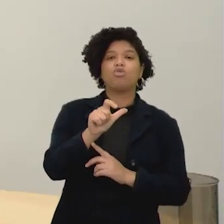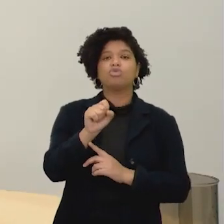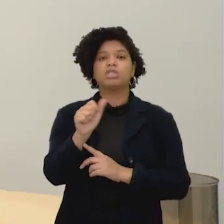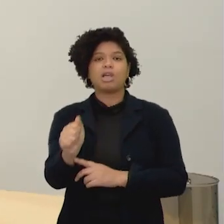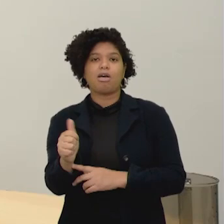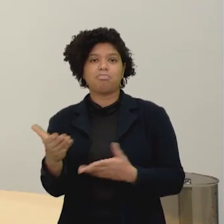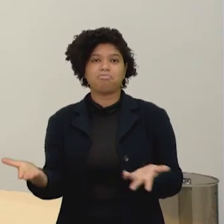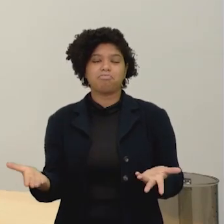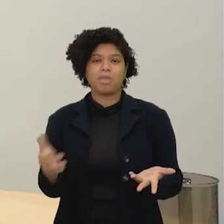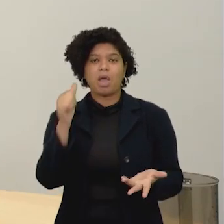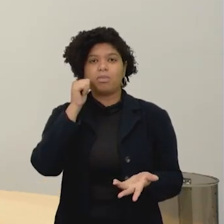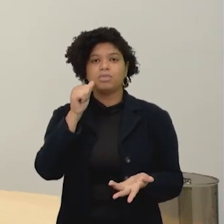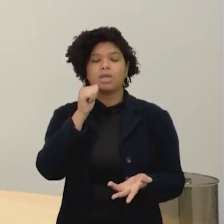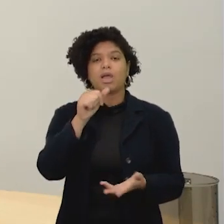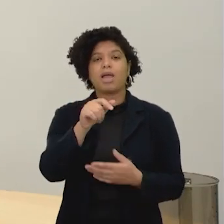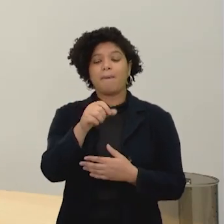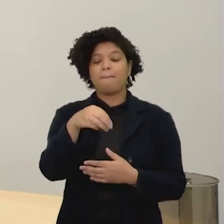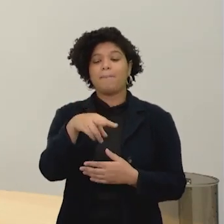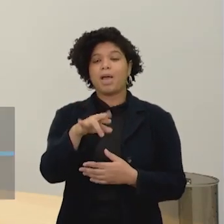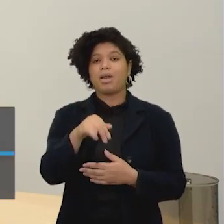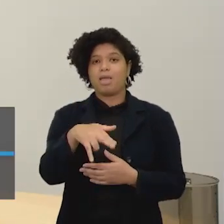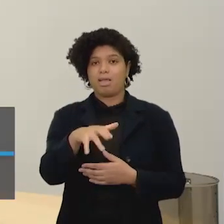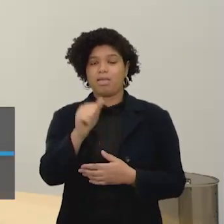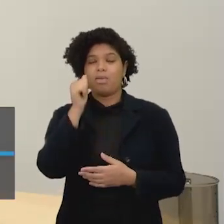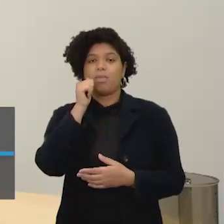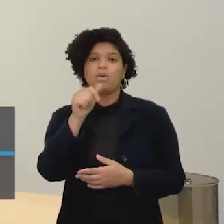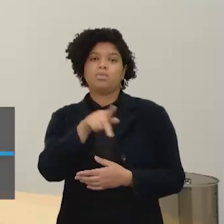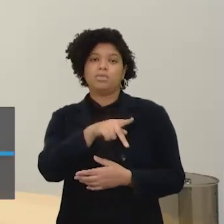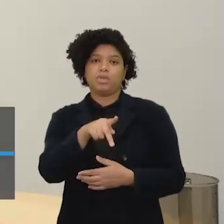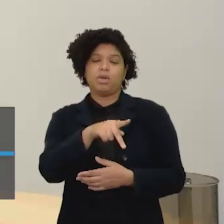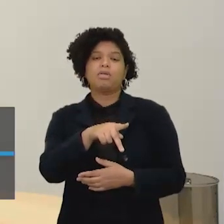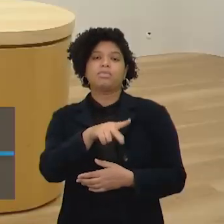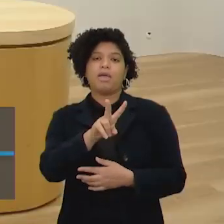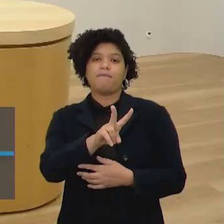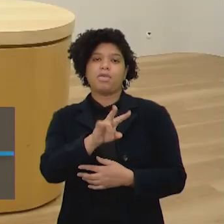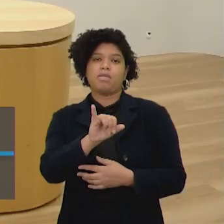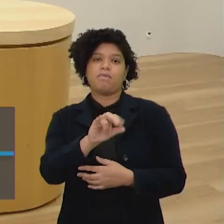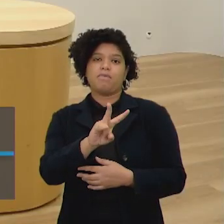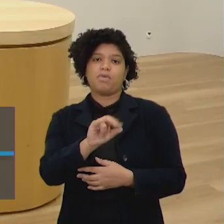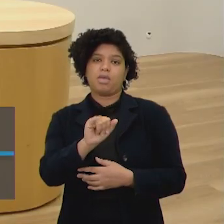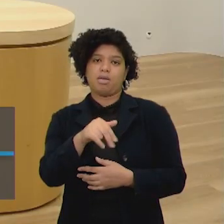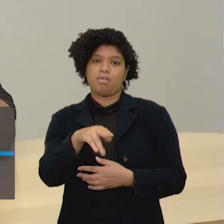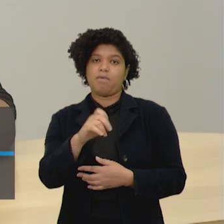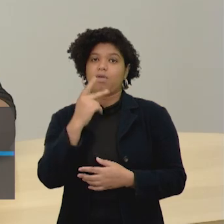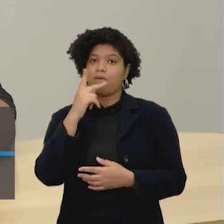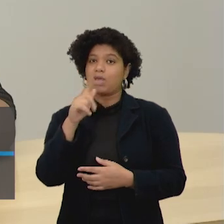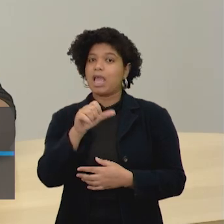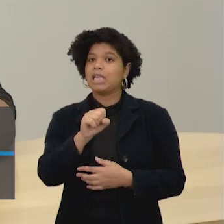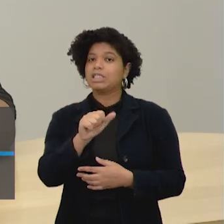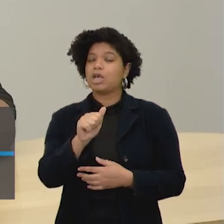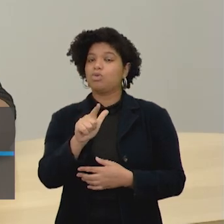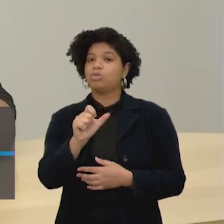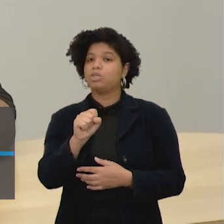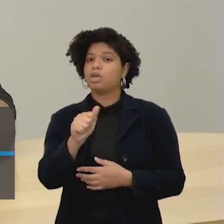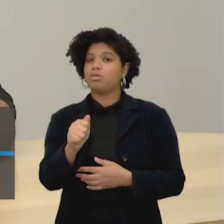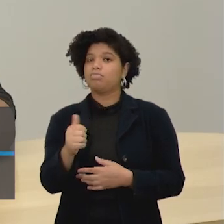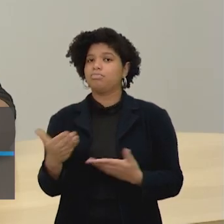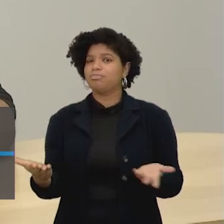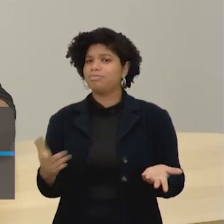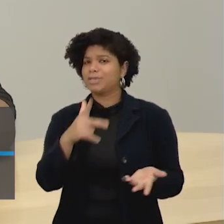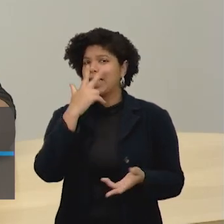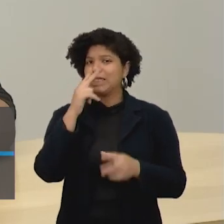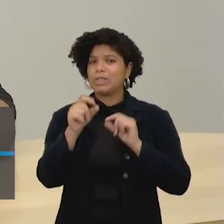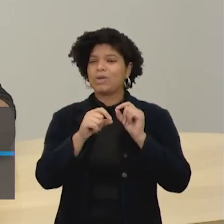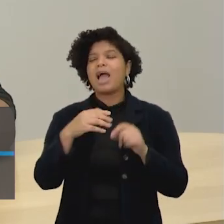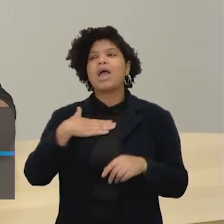a Mariana, né, da professora Viviane, coloca salsa. Salsa. Então, e e aí? agora Eu gosto muito de